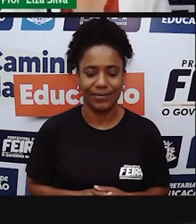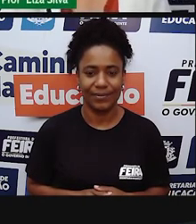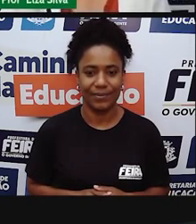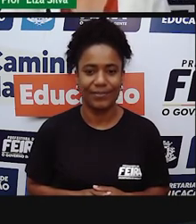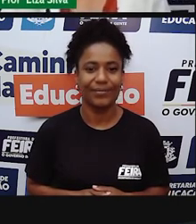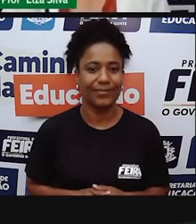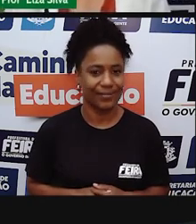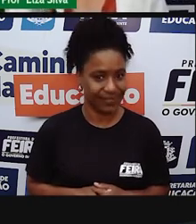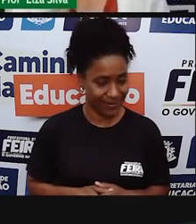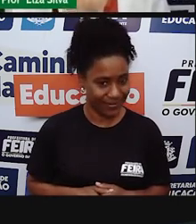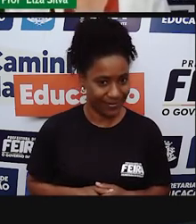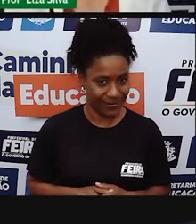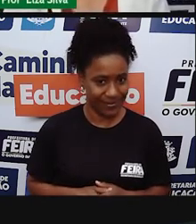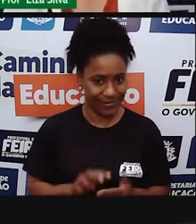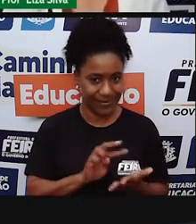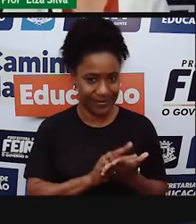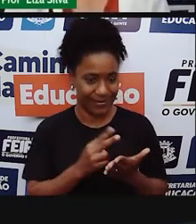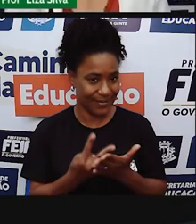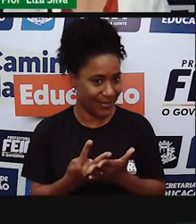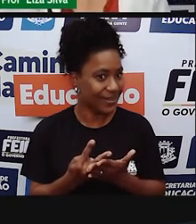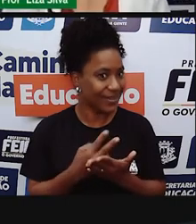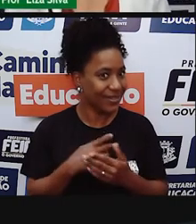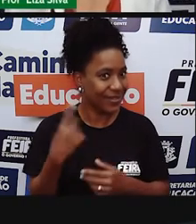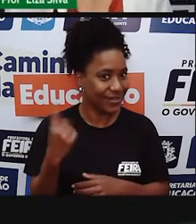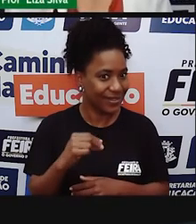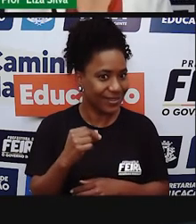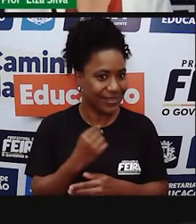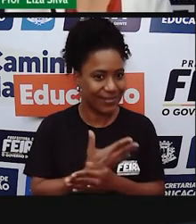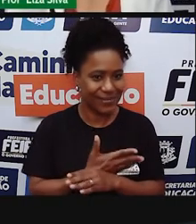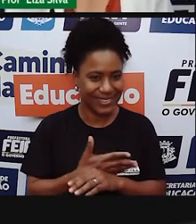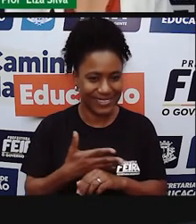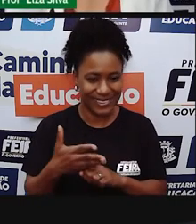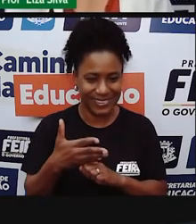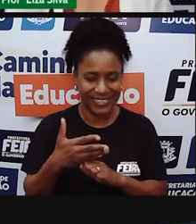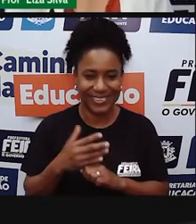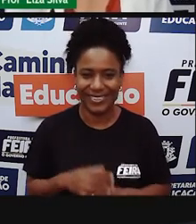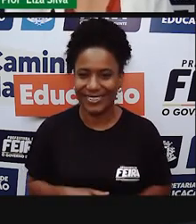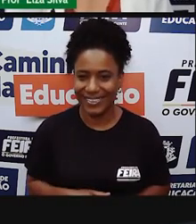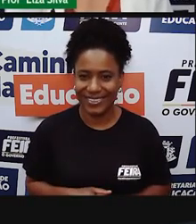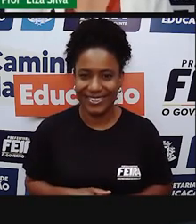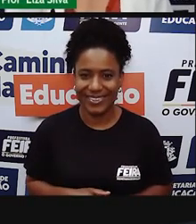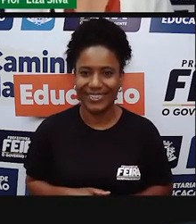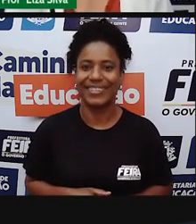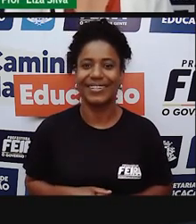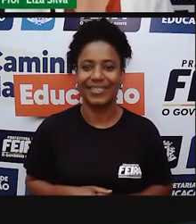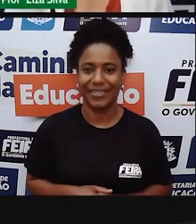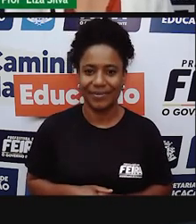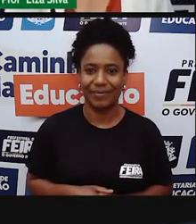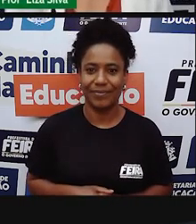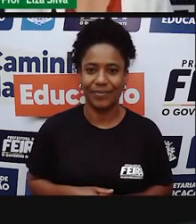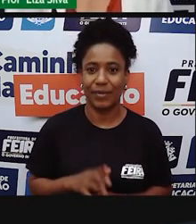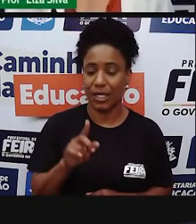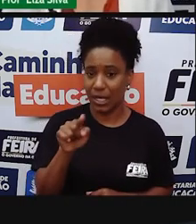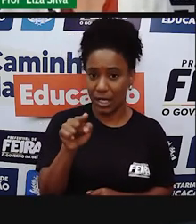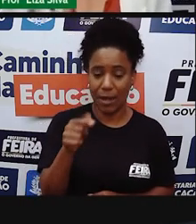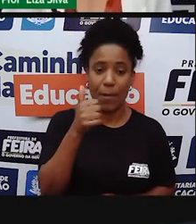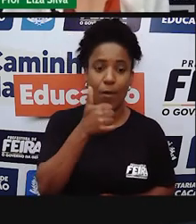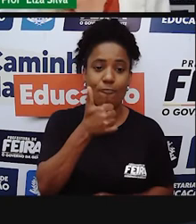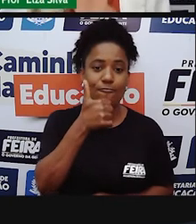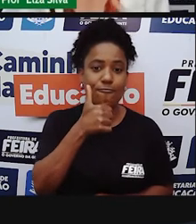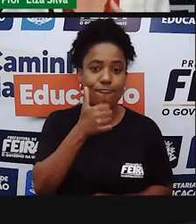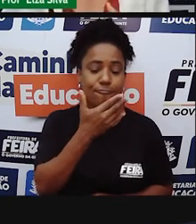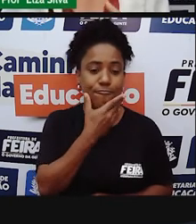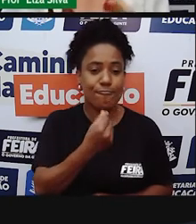Get ready? Você está pronto? Question one. He is my grandfather. Ele é meu avô. Então, qual